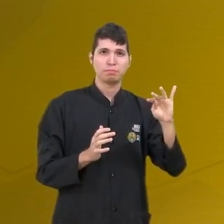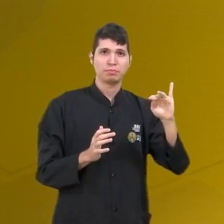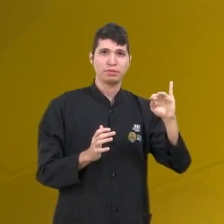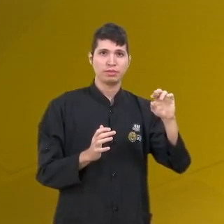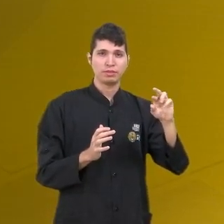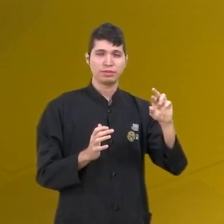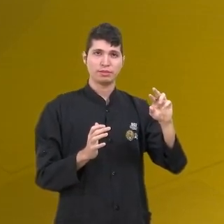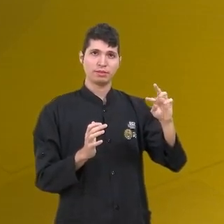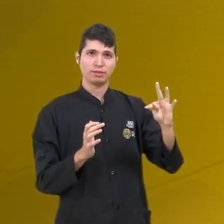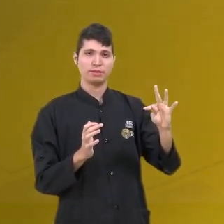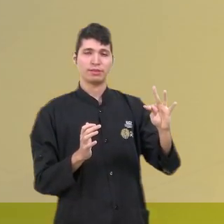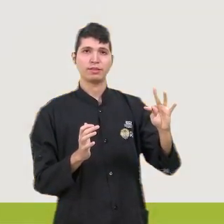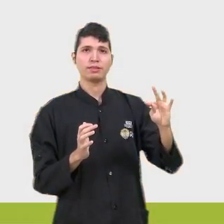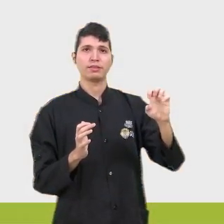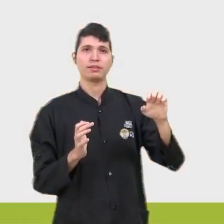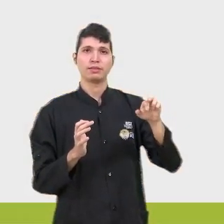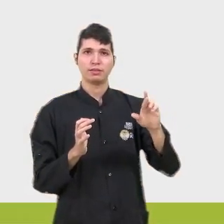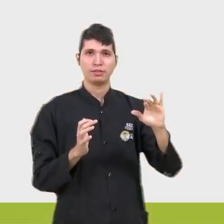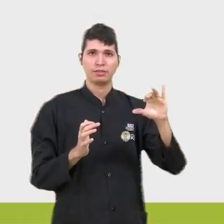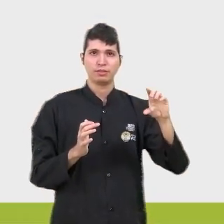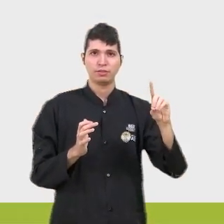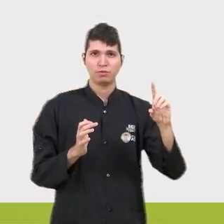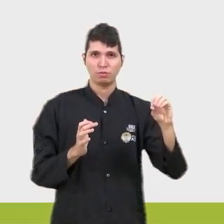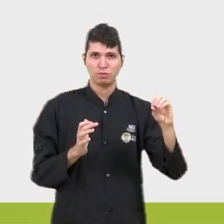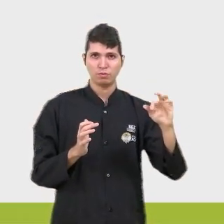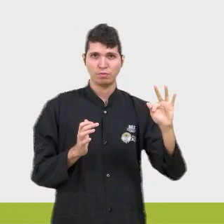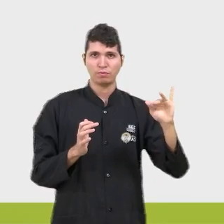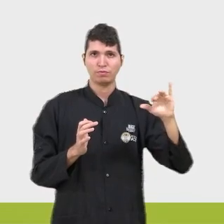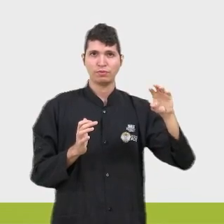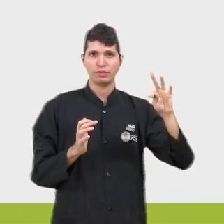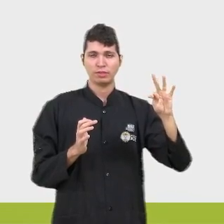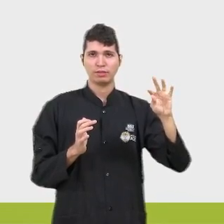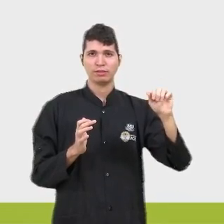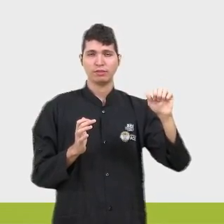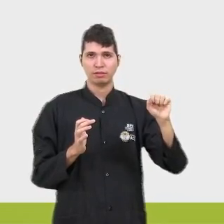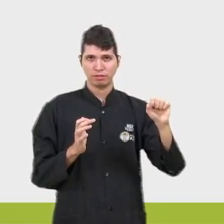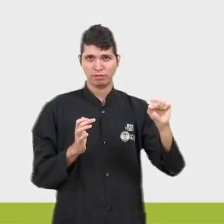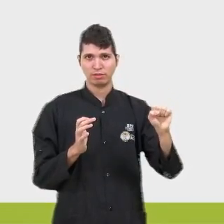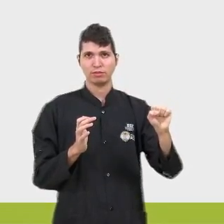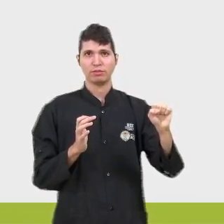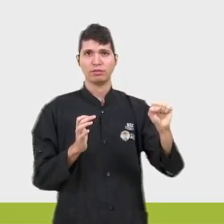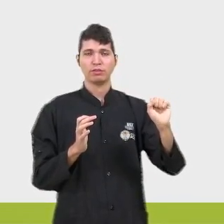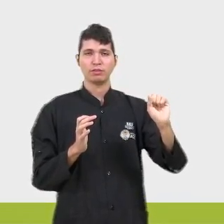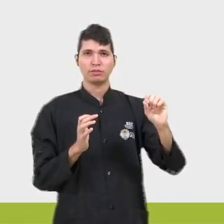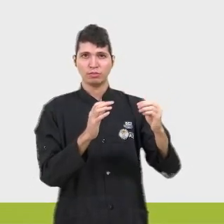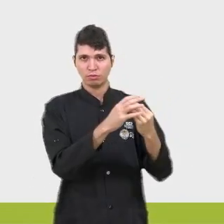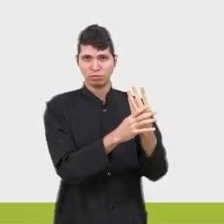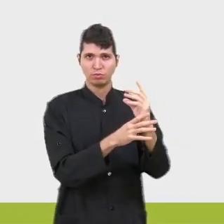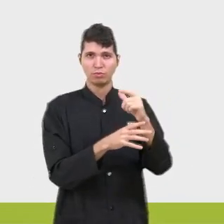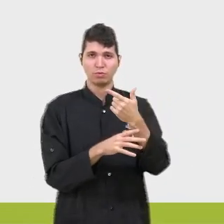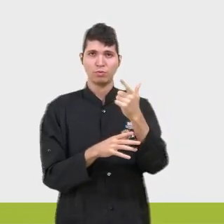novas características? Para surgir as gimnospermas, ou que estão presentes nas gimnospermas, é o grão de